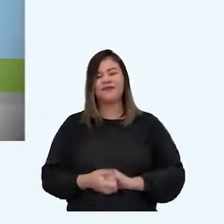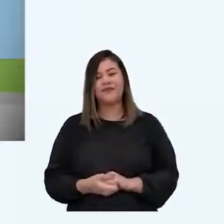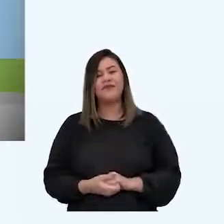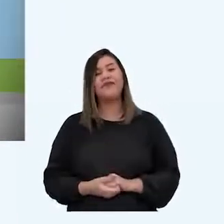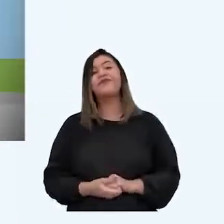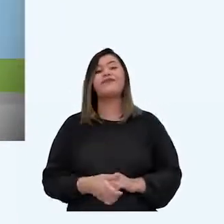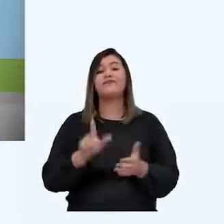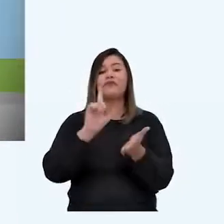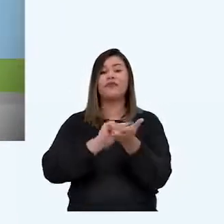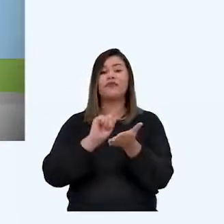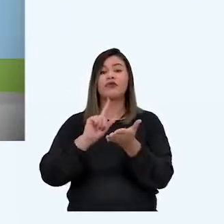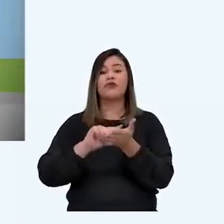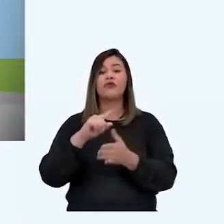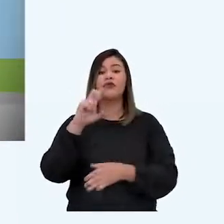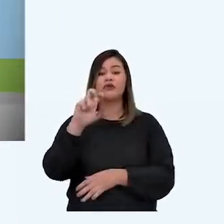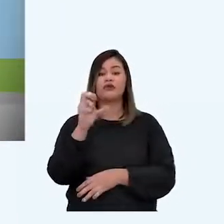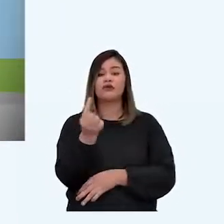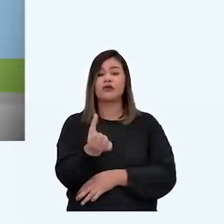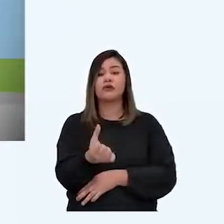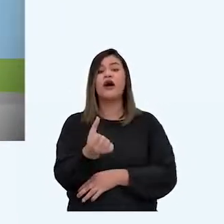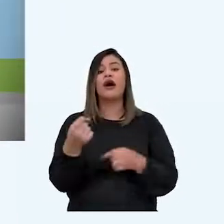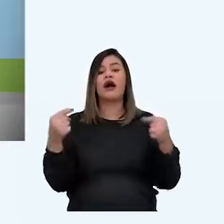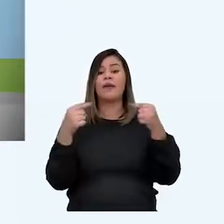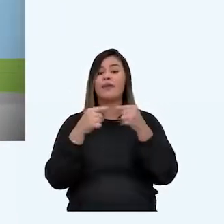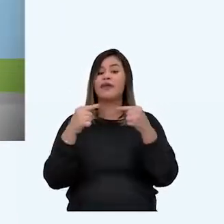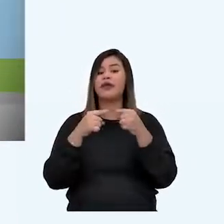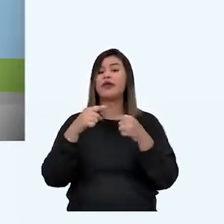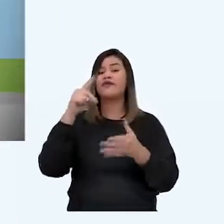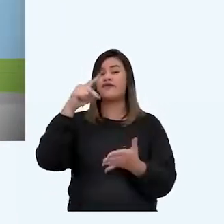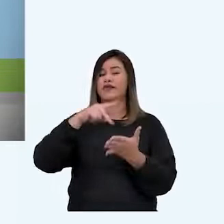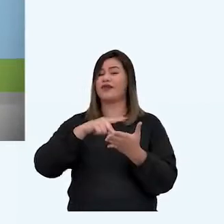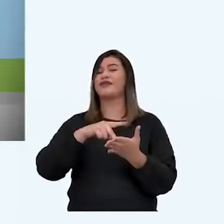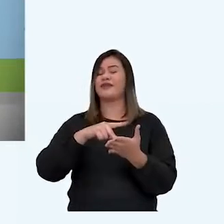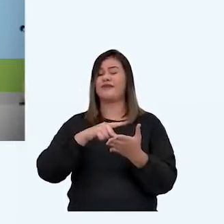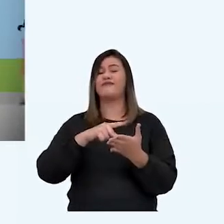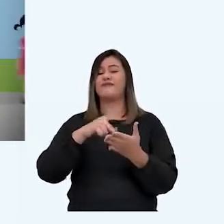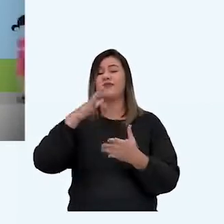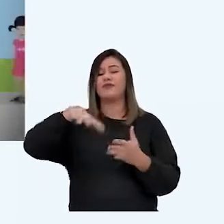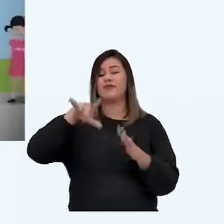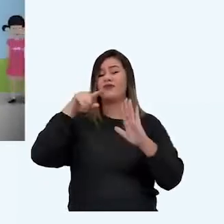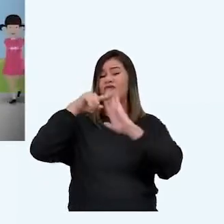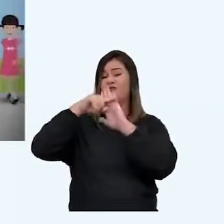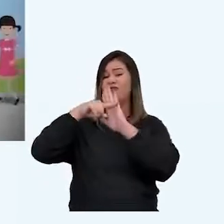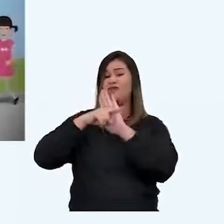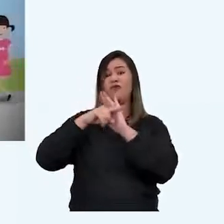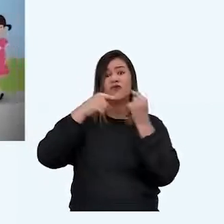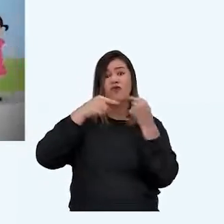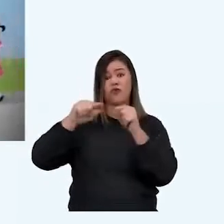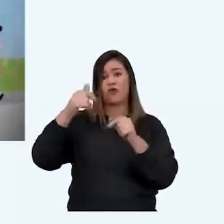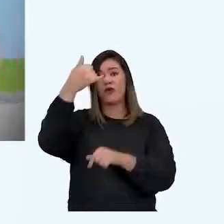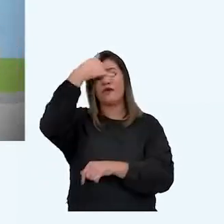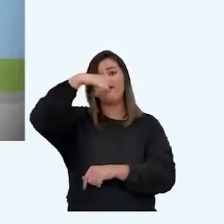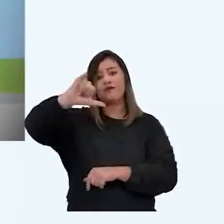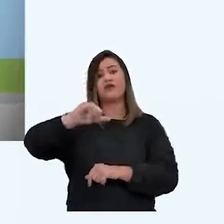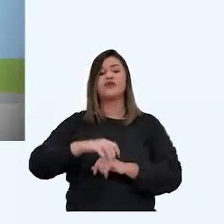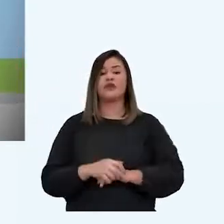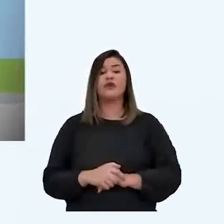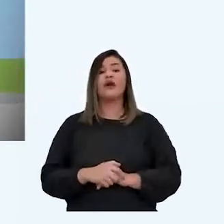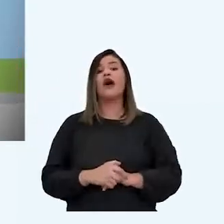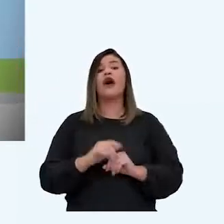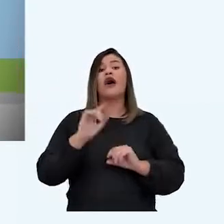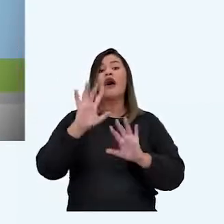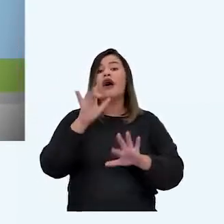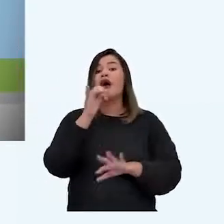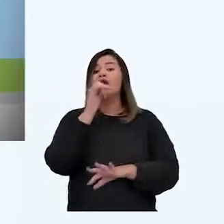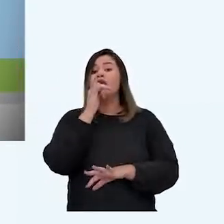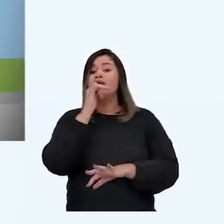o artigo 56 aborda uma realidade que deve ser investigada e combatida. A escola deve comunicar ao